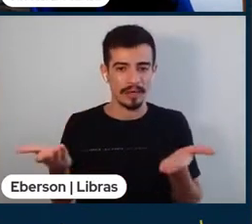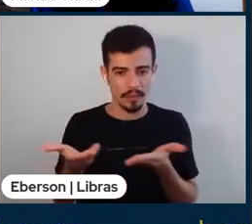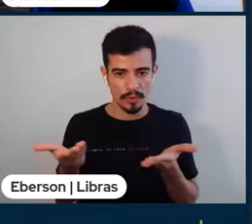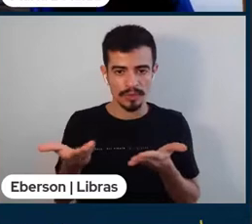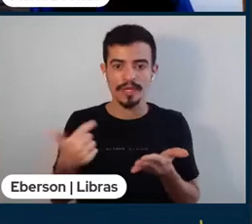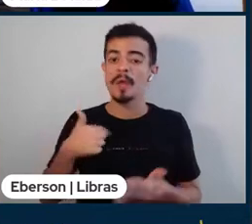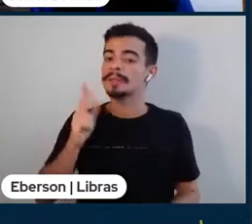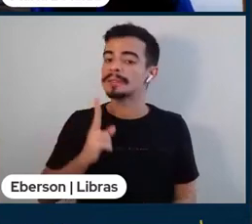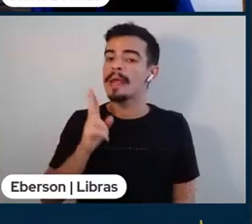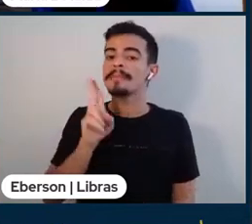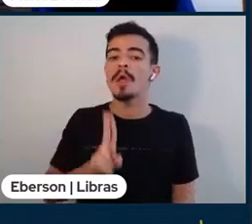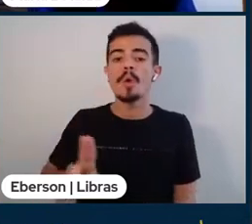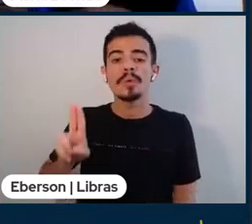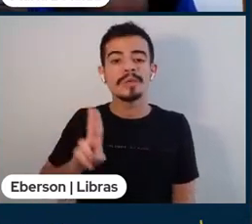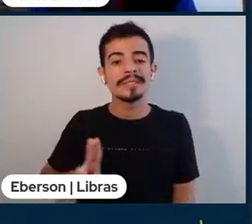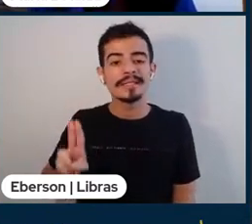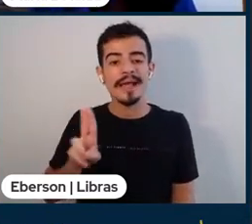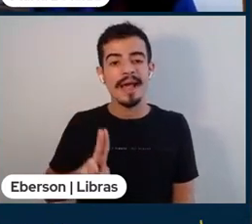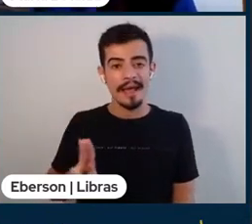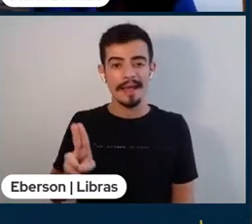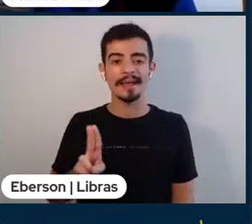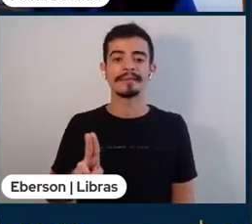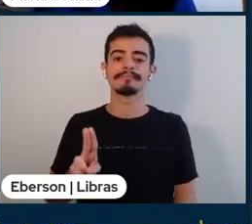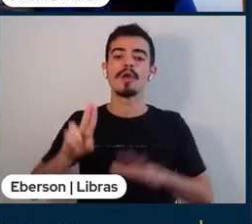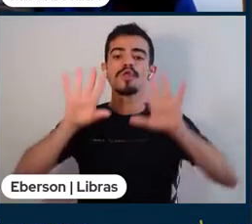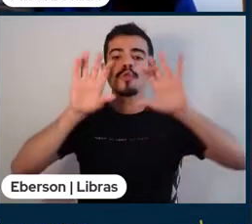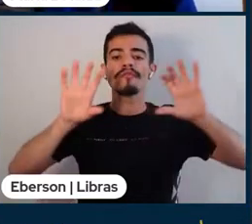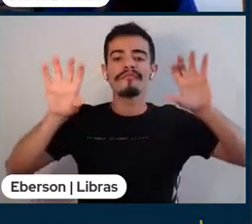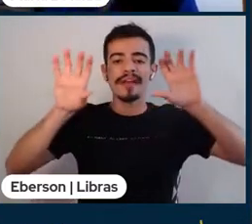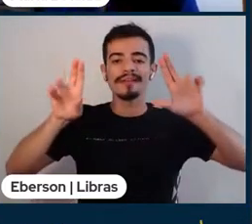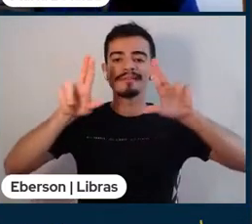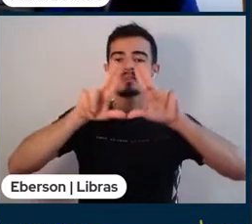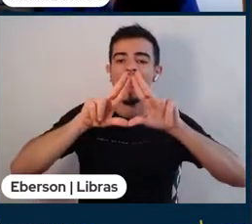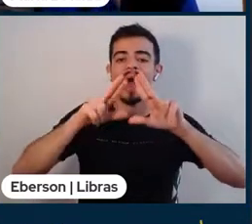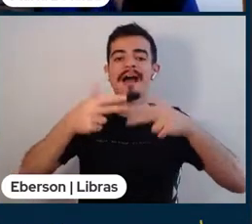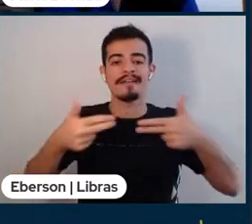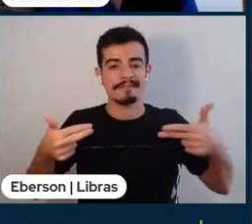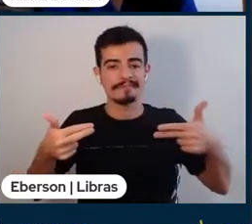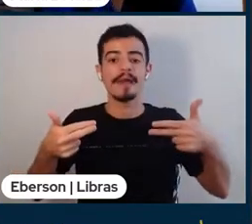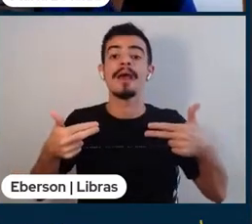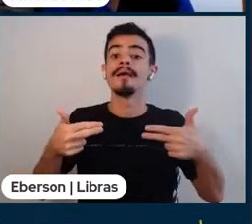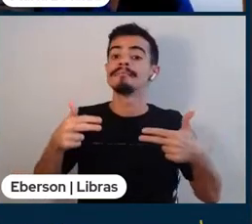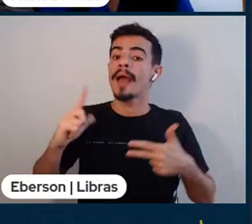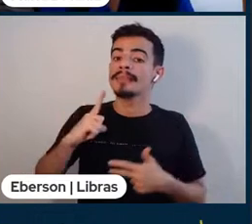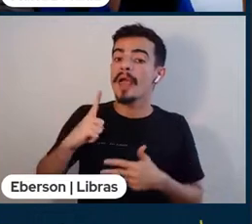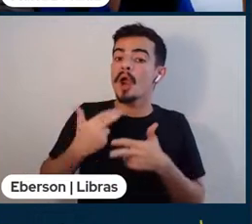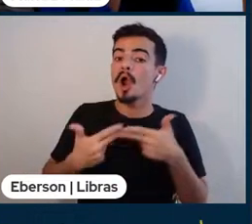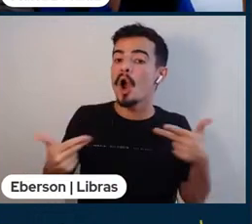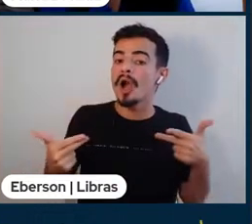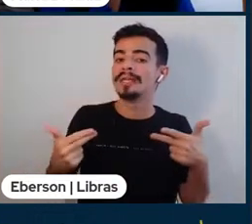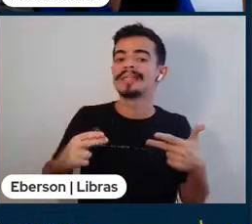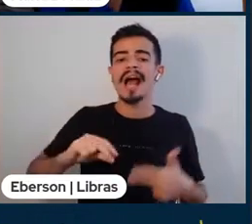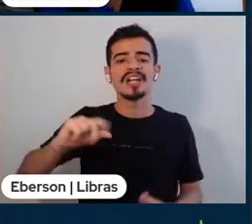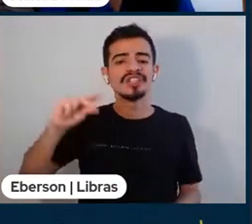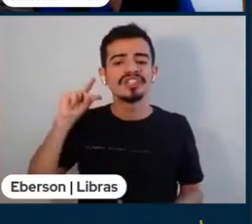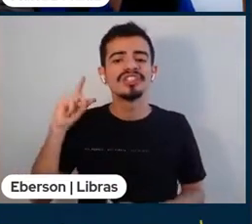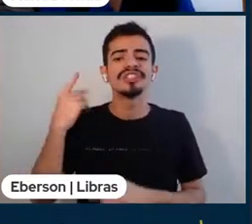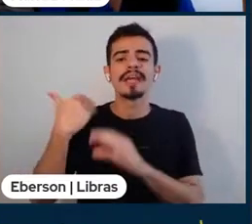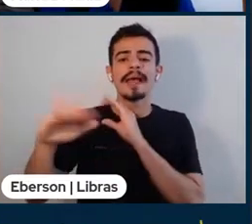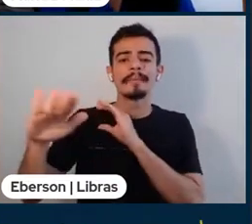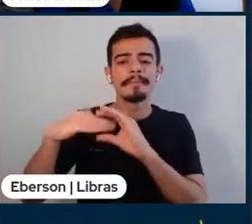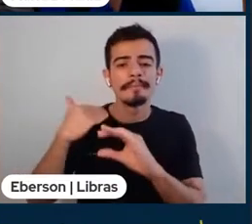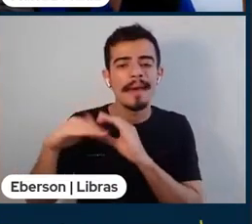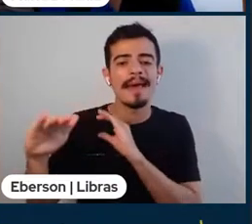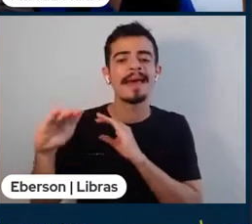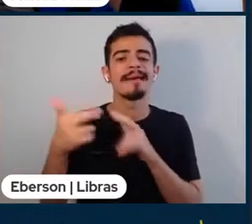usei serviços na nuvem, então eu tenho muita coisa antiga, assim, tenho e-mails, tenho coisas que eu trocava, e aí eu